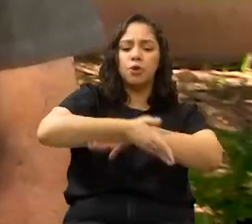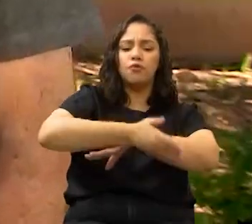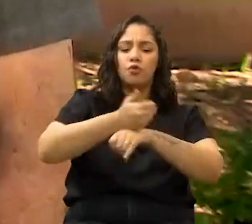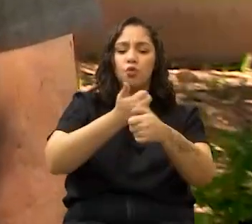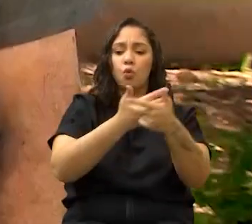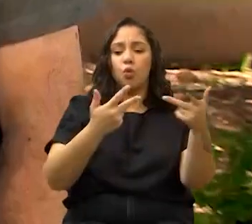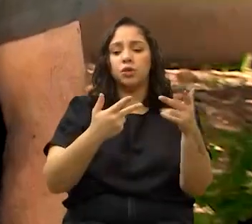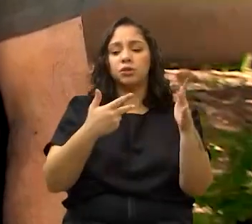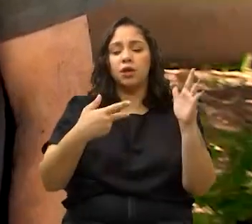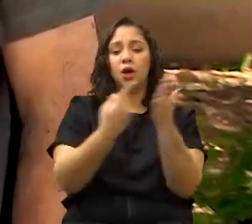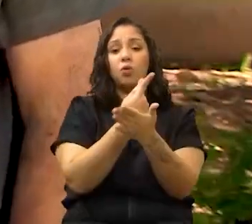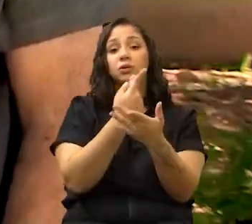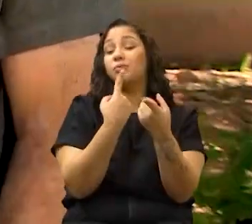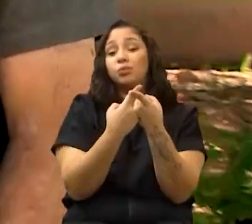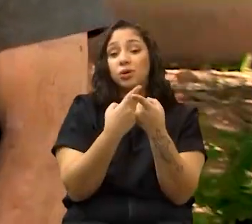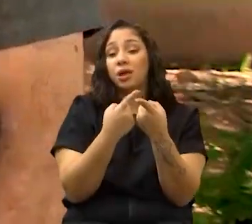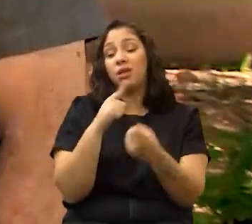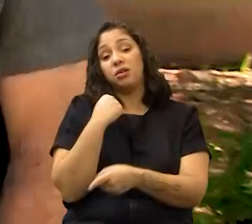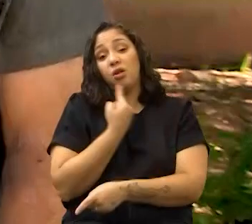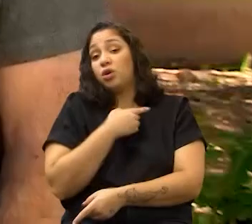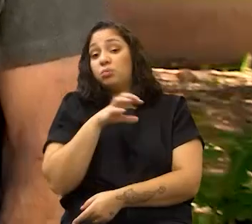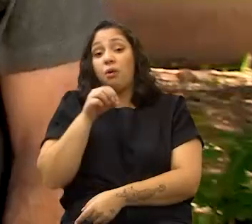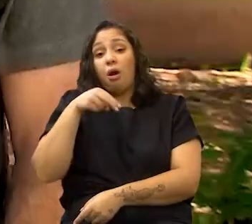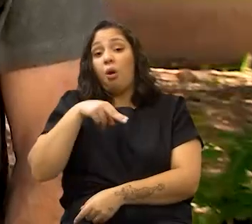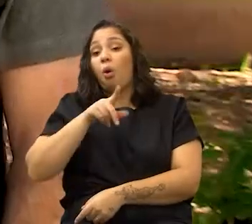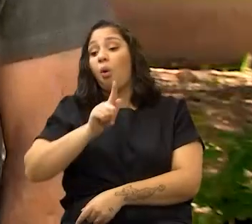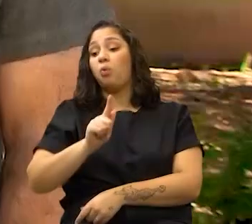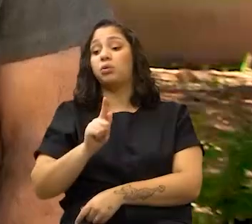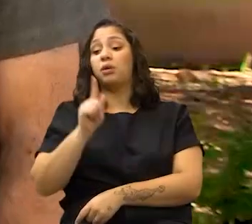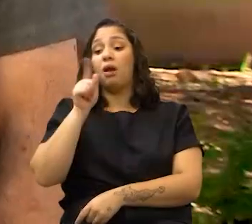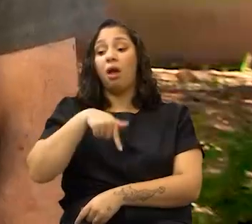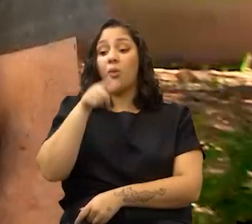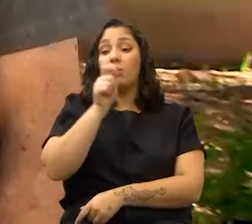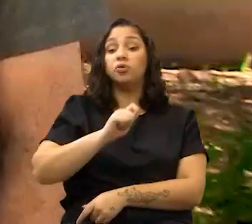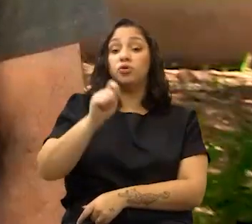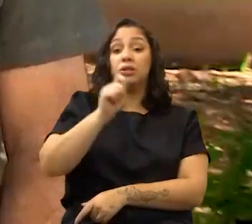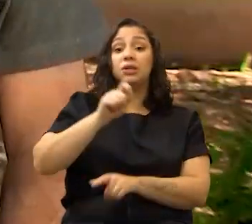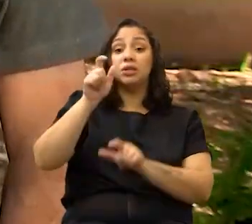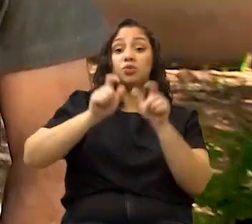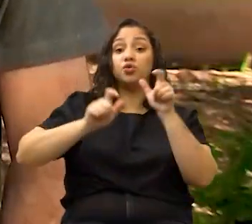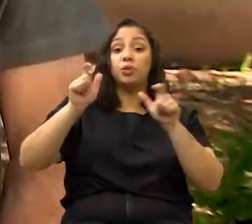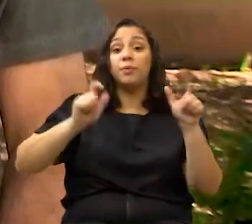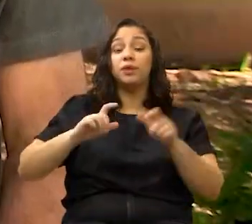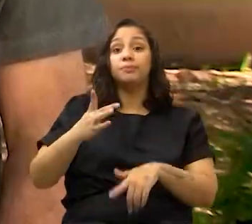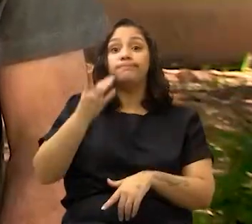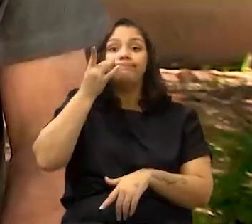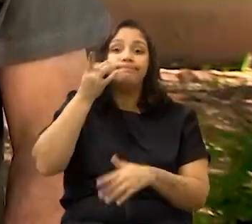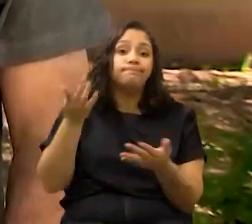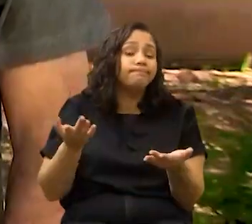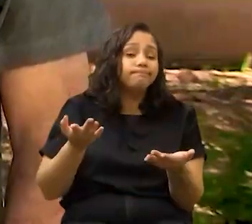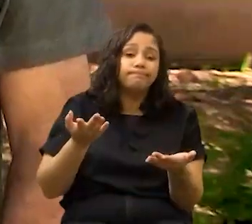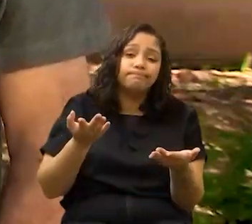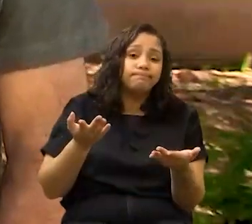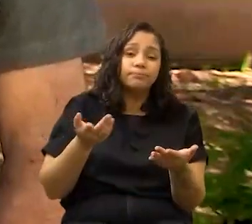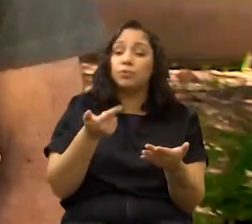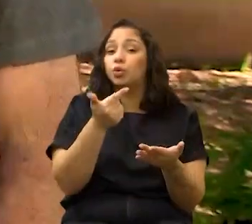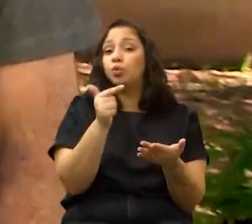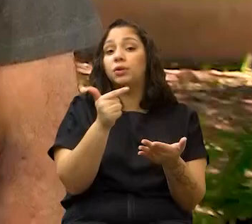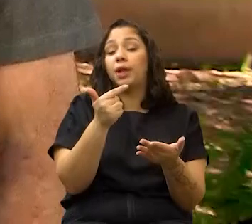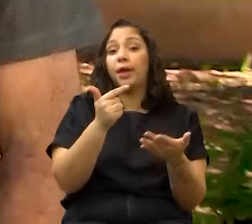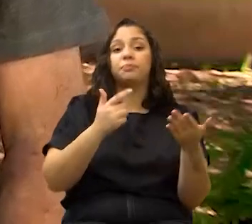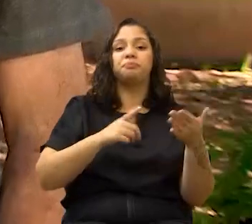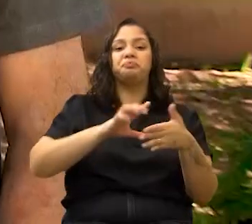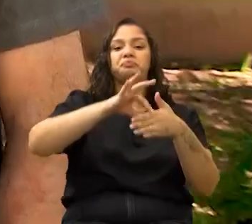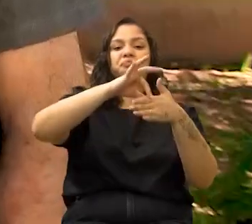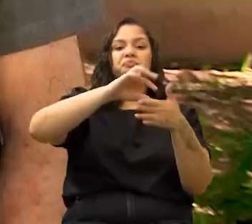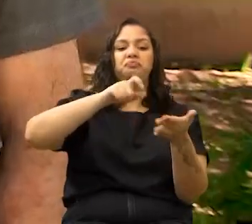nesses casos, porque somos uma ONG, uma associação de pessoas físicas, né? Nós não temos